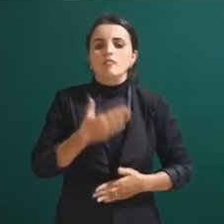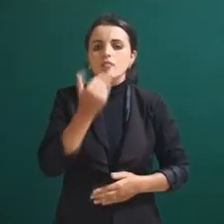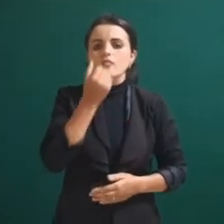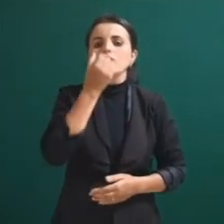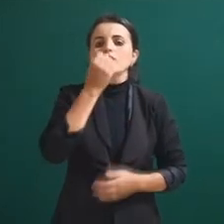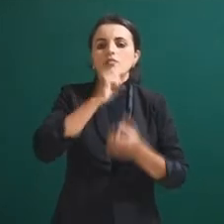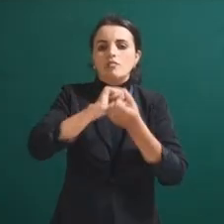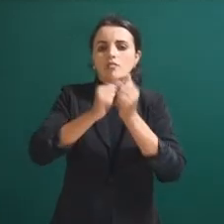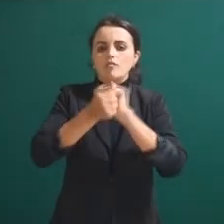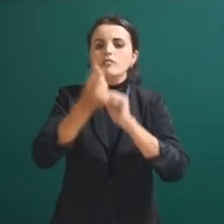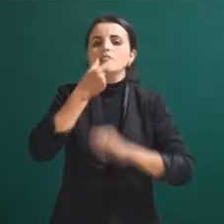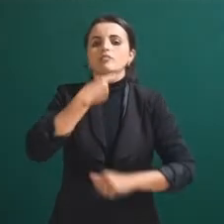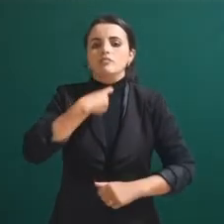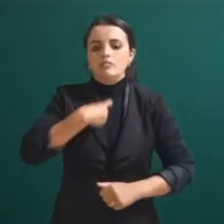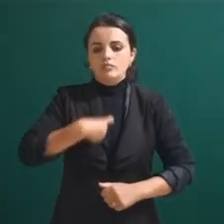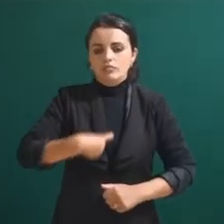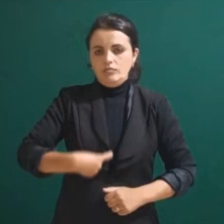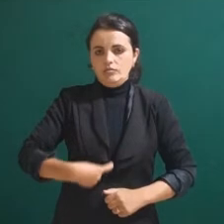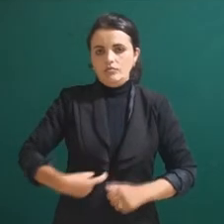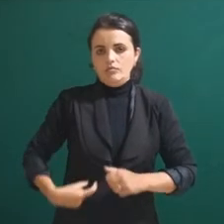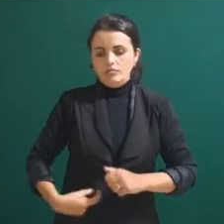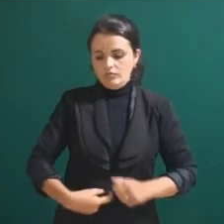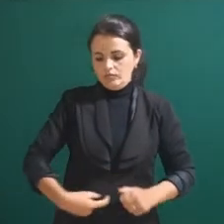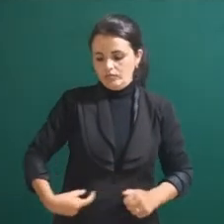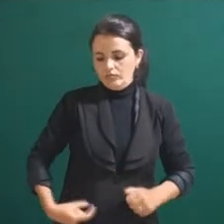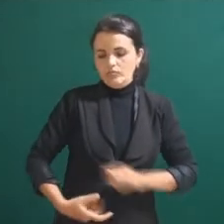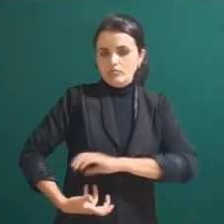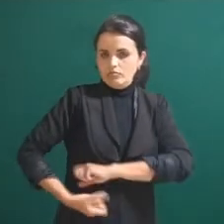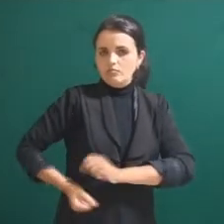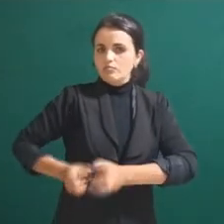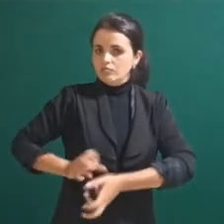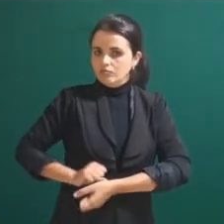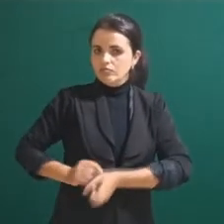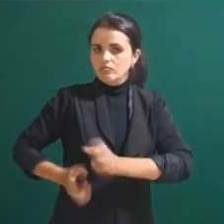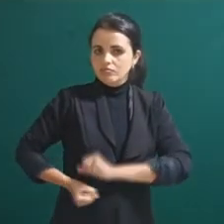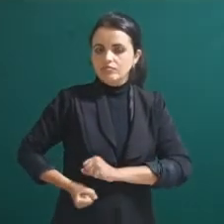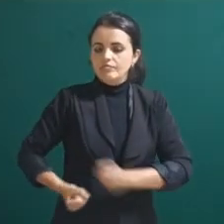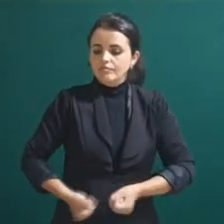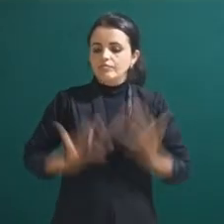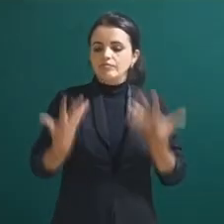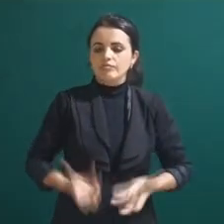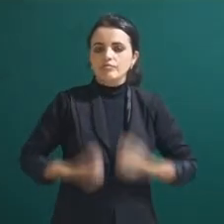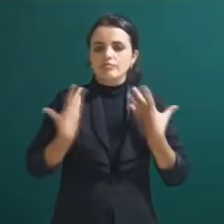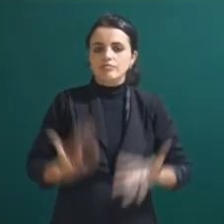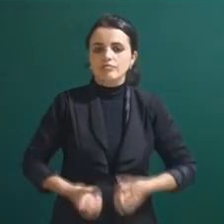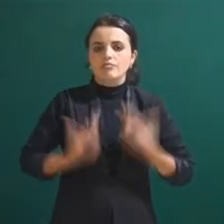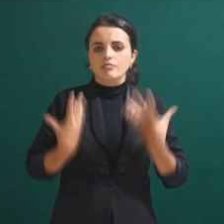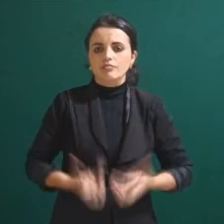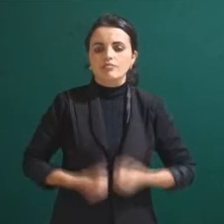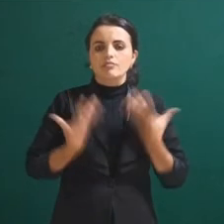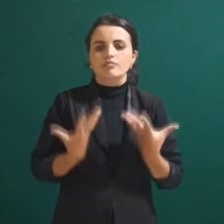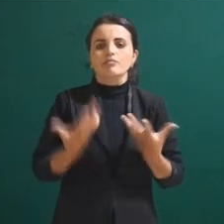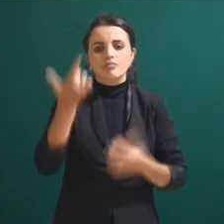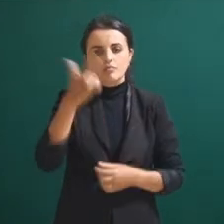com que todos os nutrientes, todo esse bolo alimentar passe para o nosso intestino delgado e vá ocorrendo esse processo de absorção dos